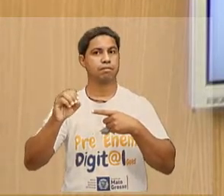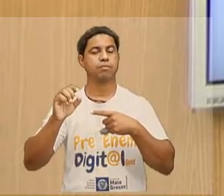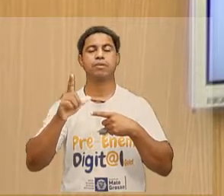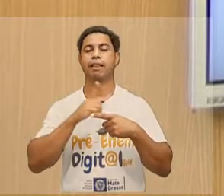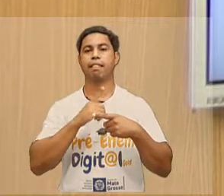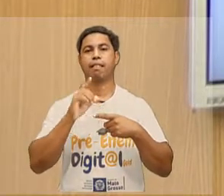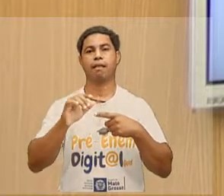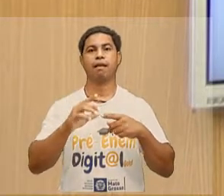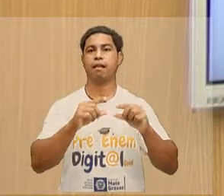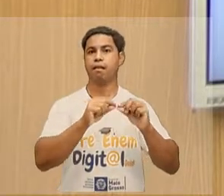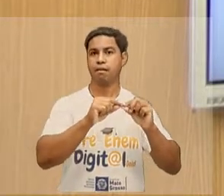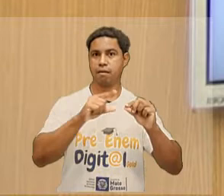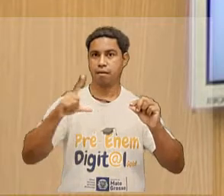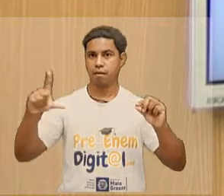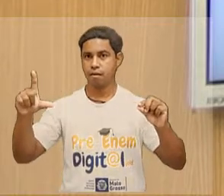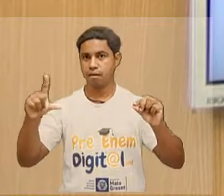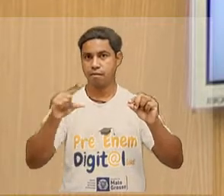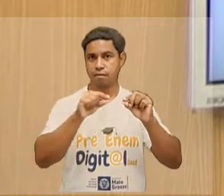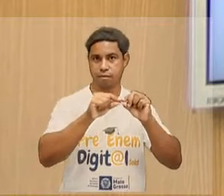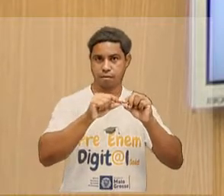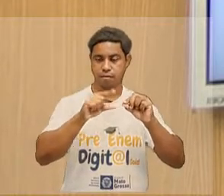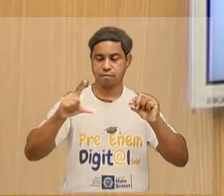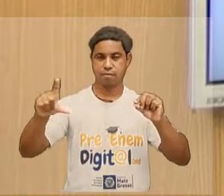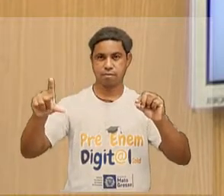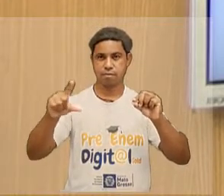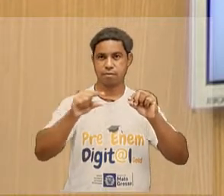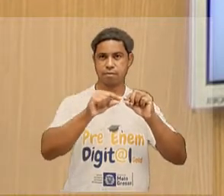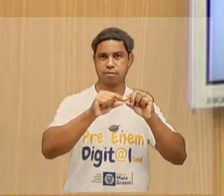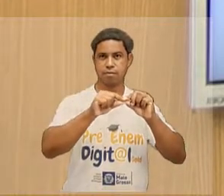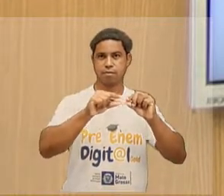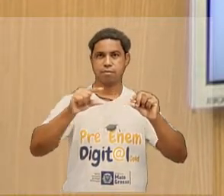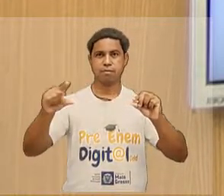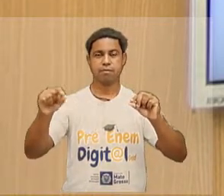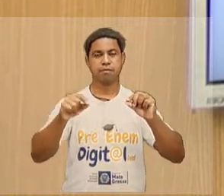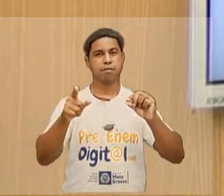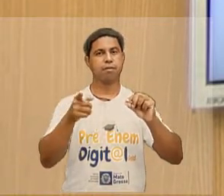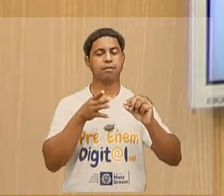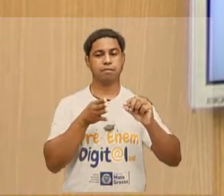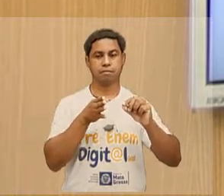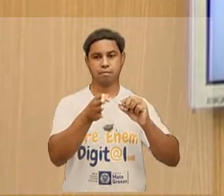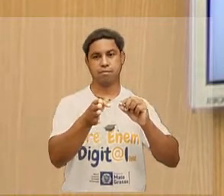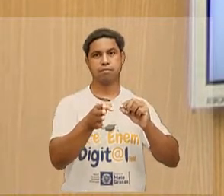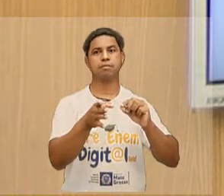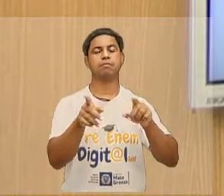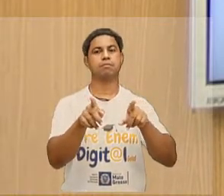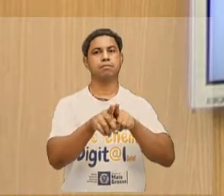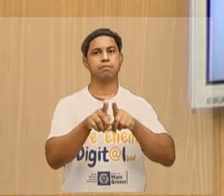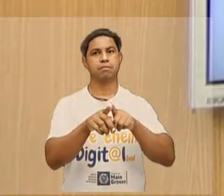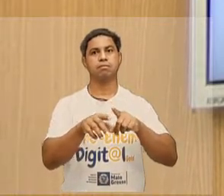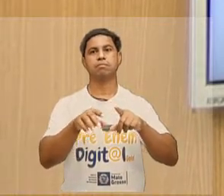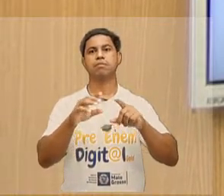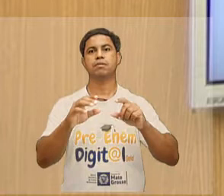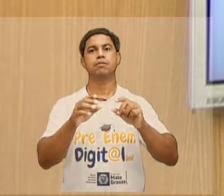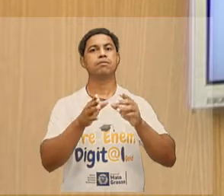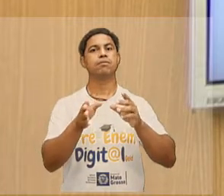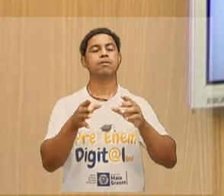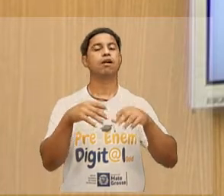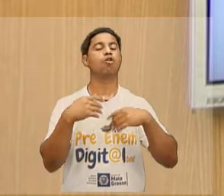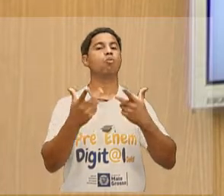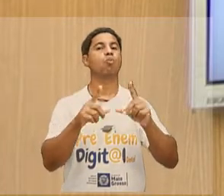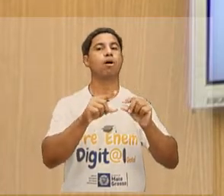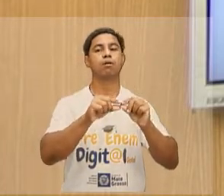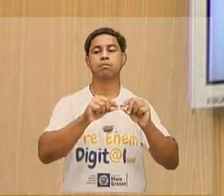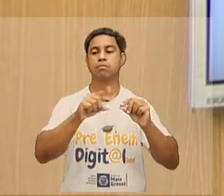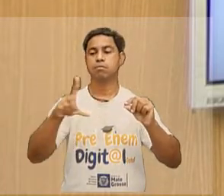Intensidade. Por quê? Porque campo elétrico é vetor. Além de ter direção e sentido, tem intensidade. Qual que é a intensidade? Qual